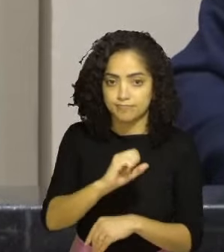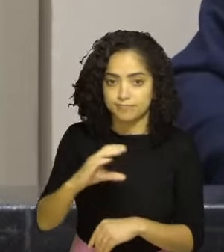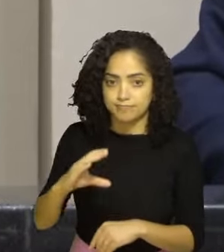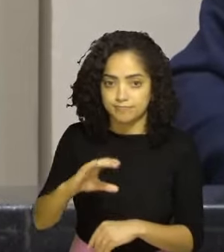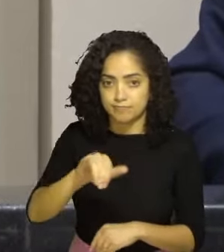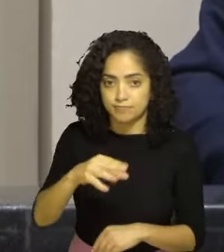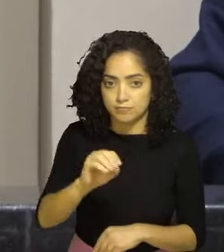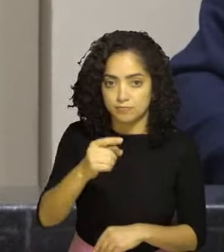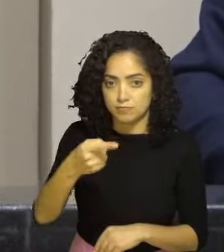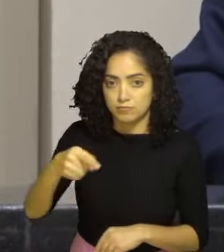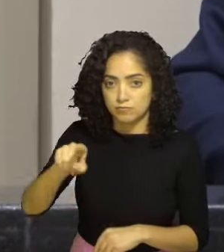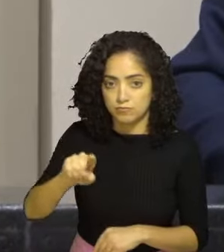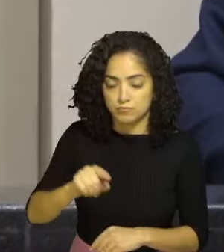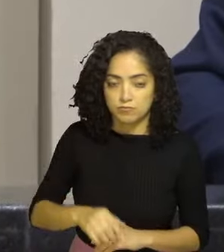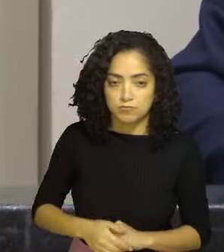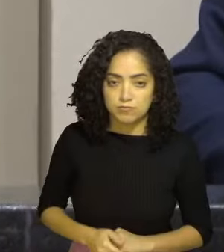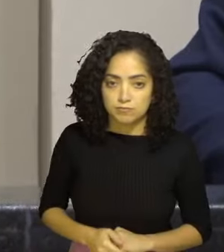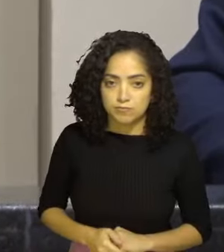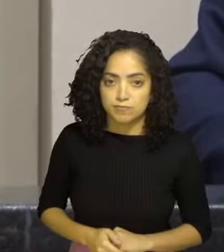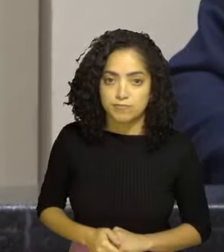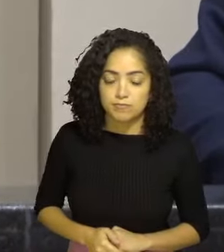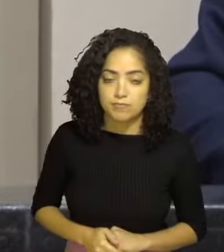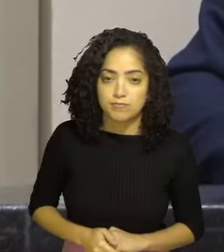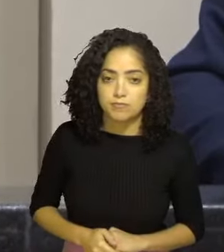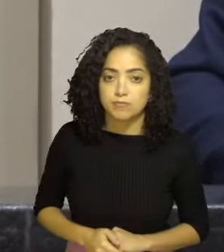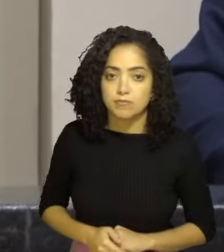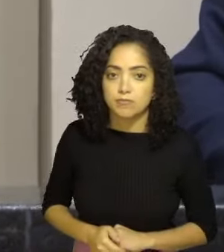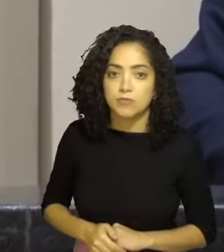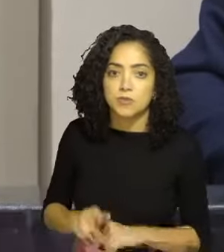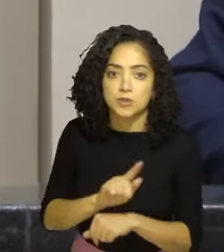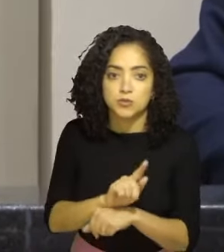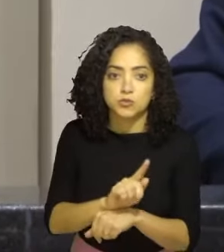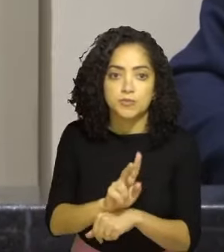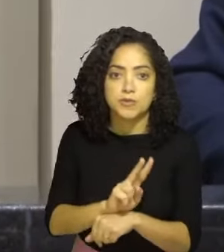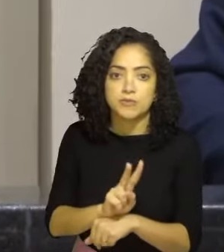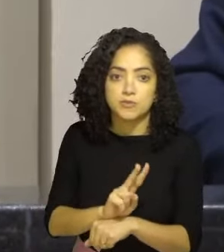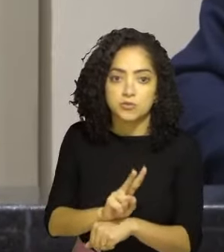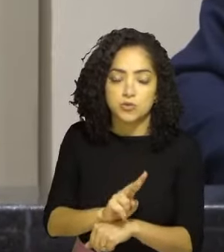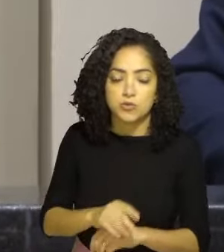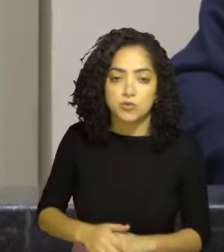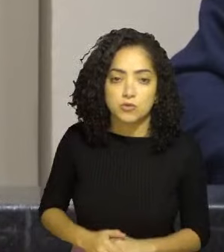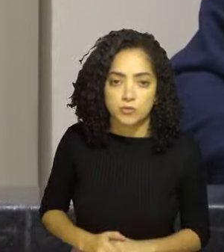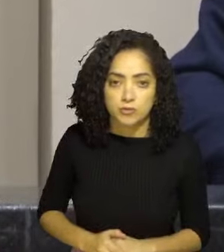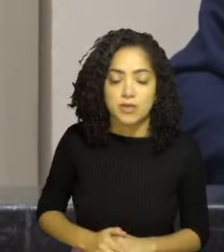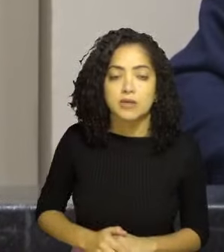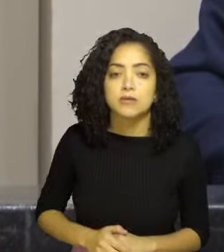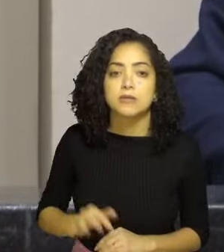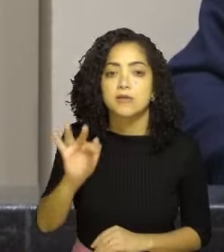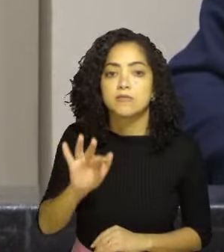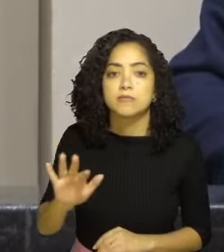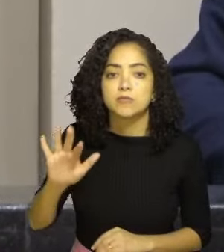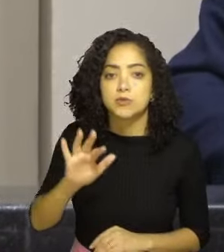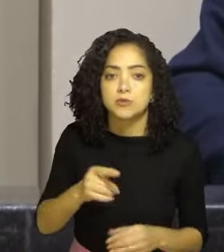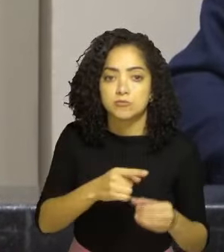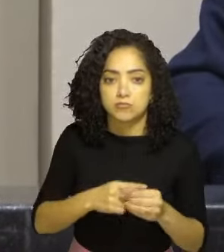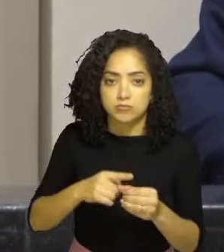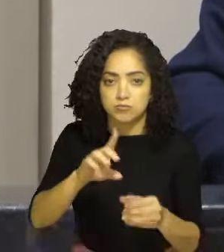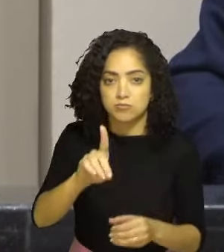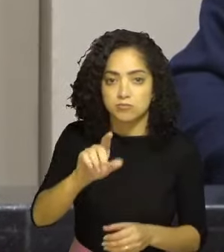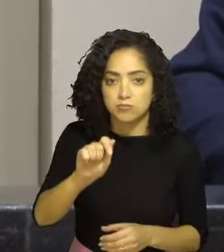João Coutinho, da supervisora de articulação institucional da Federação Catarinense de Municípios, Daiana